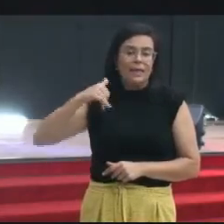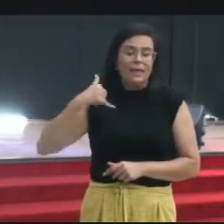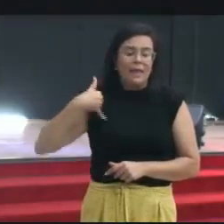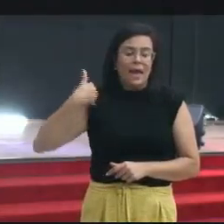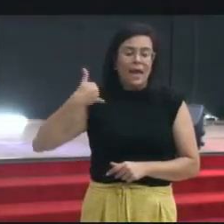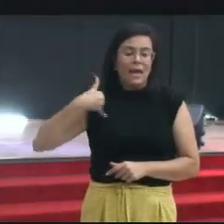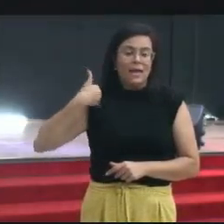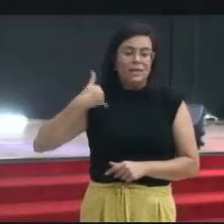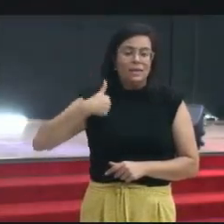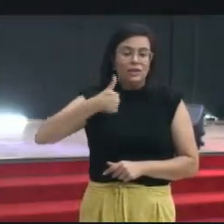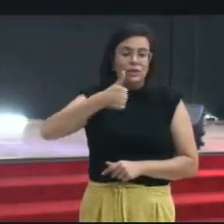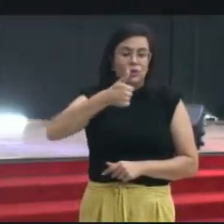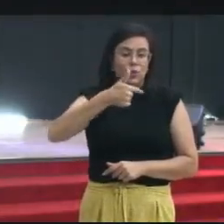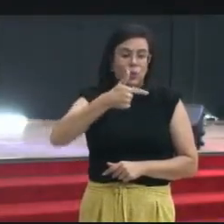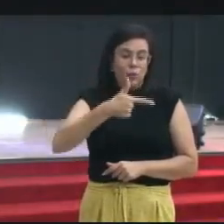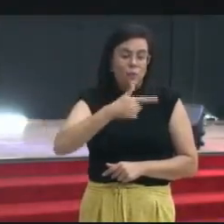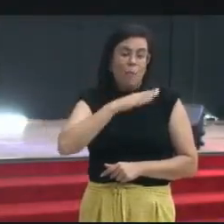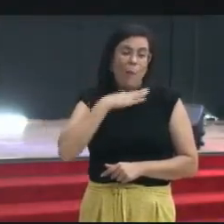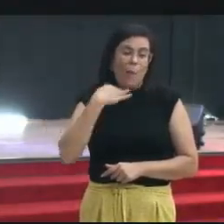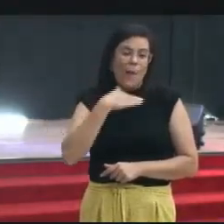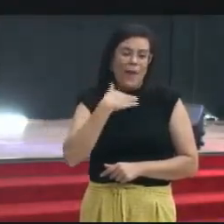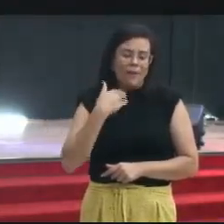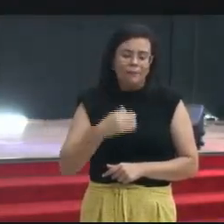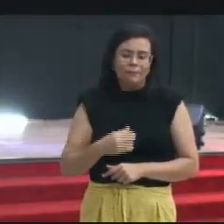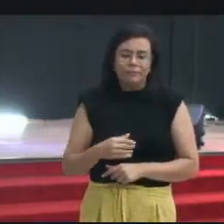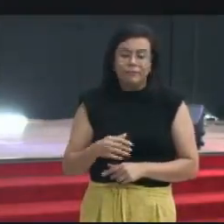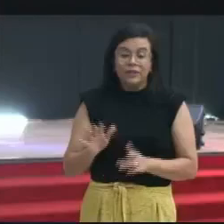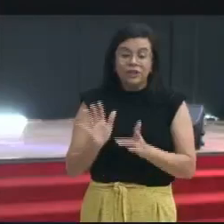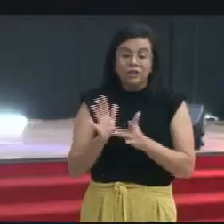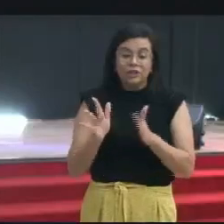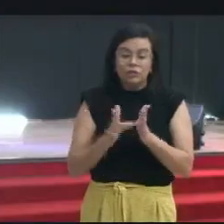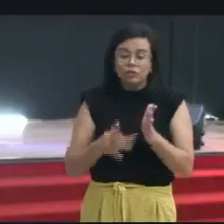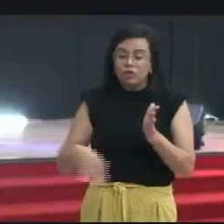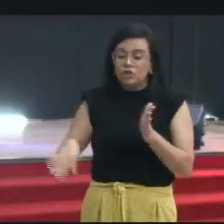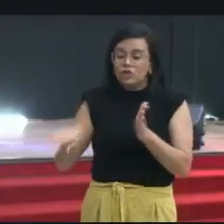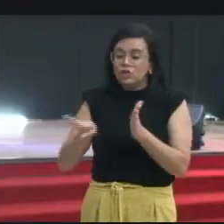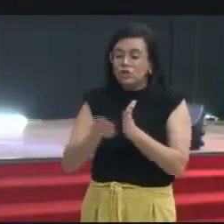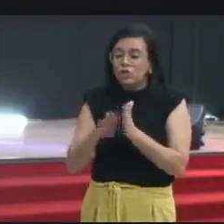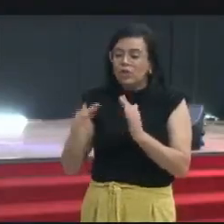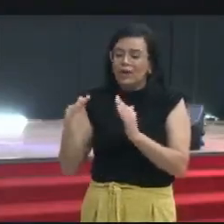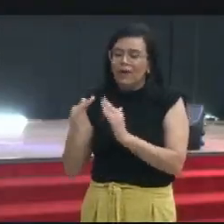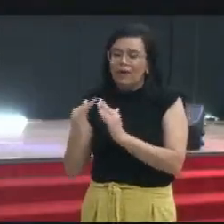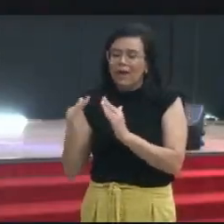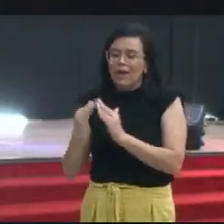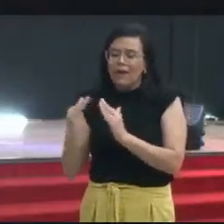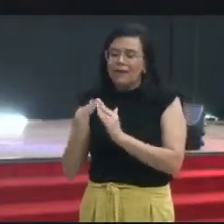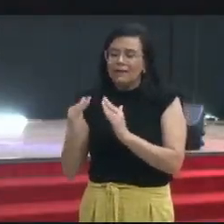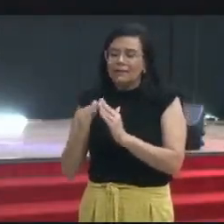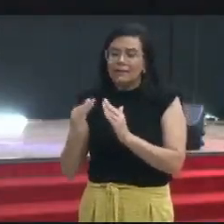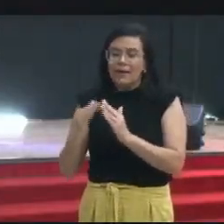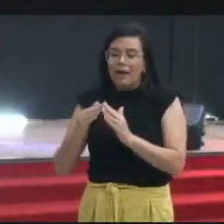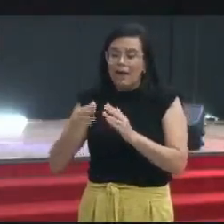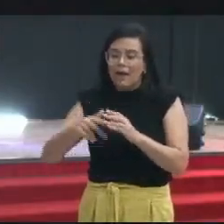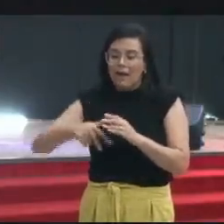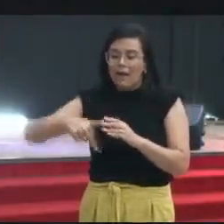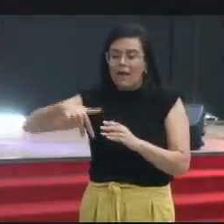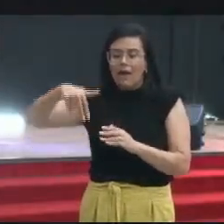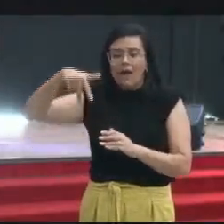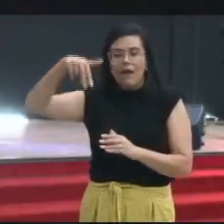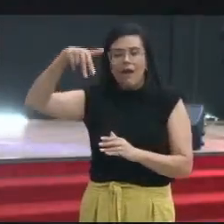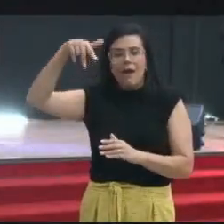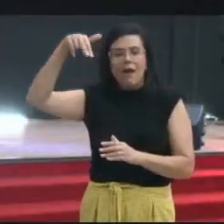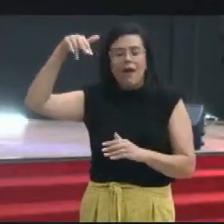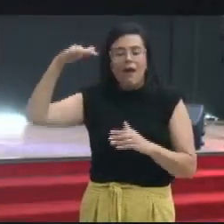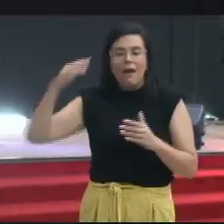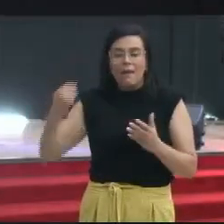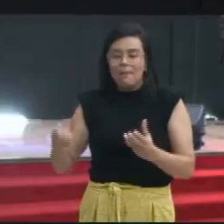faleceu, mas porque Jesus chegou na casa de Jairo, houve ressurreição e